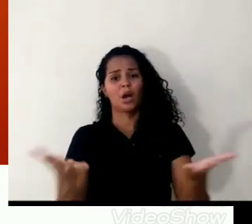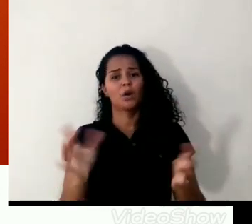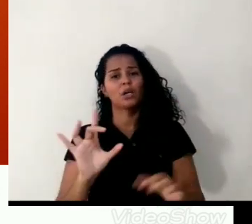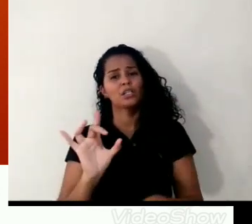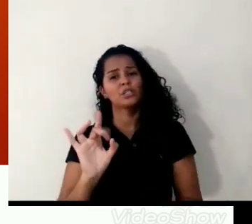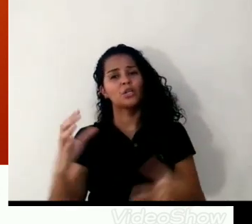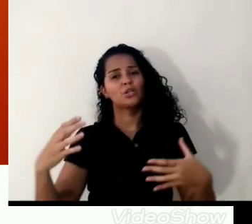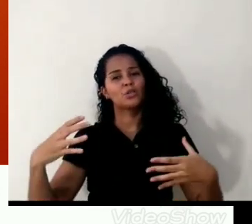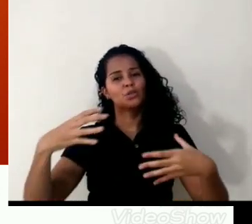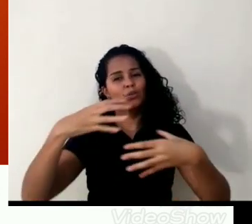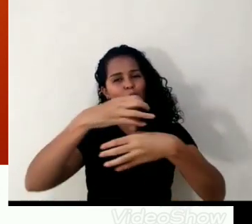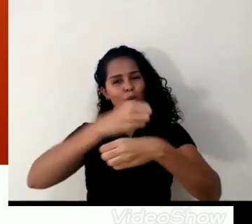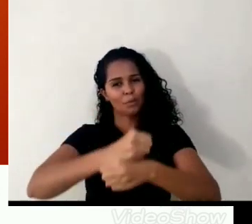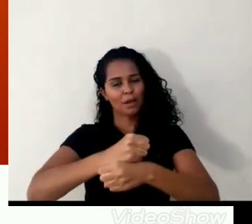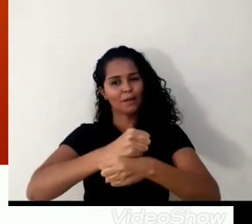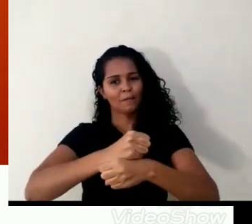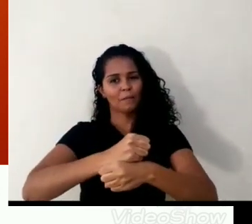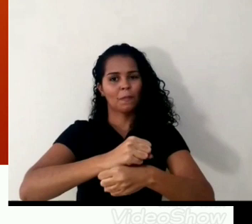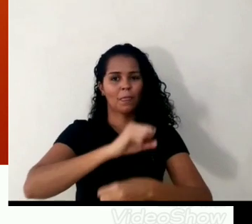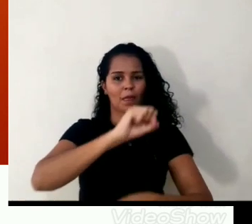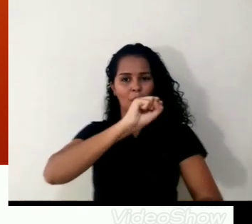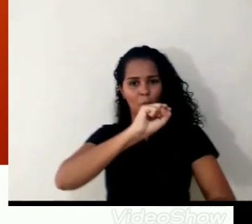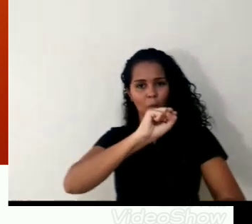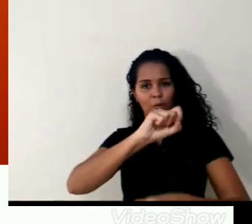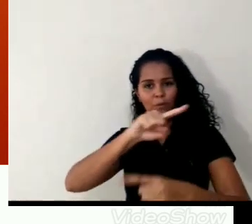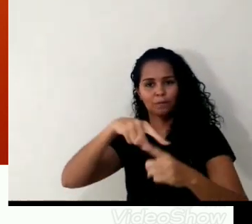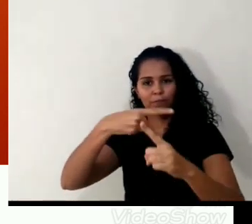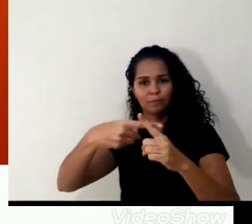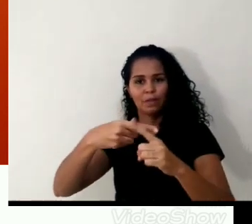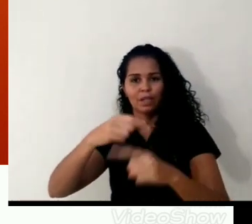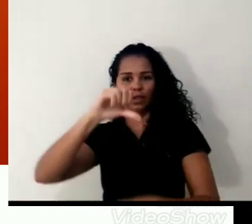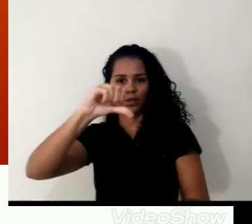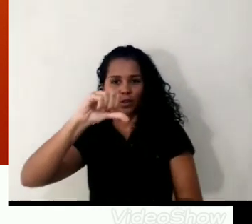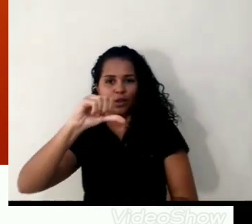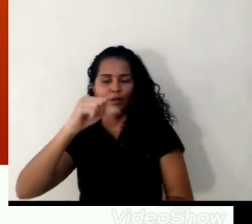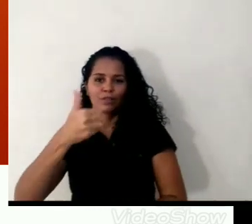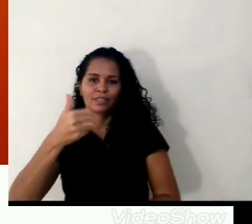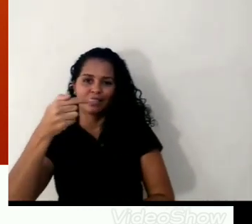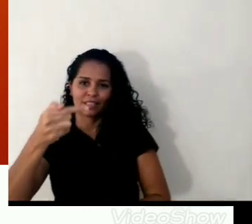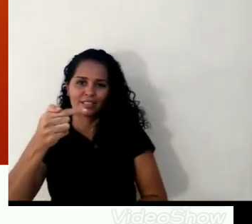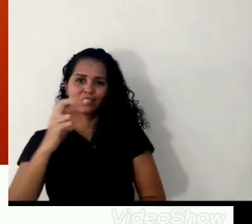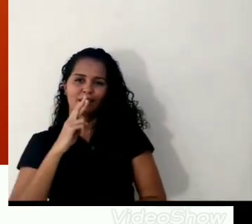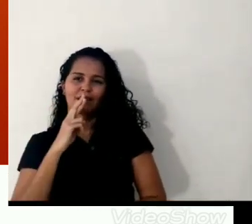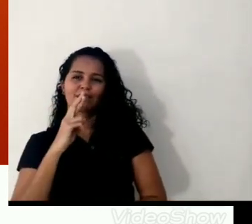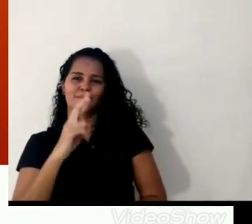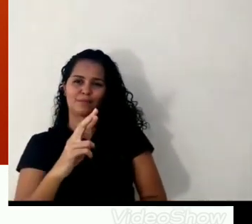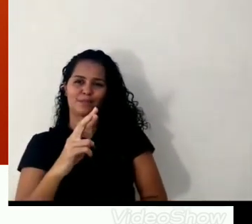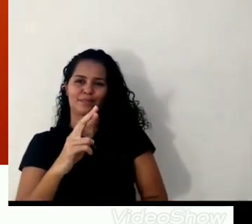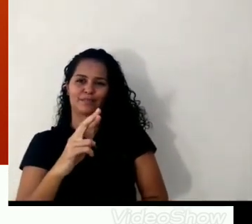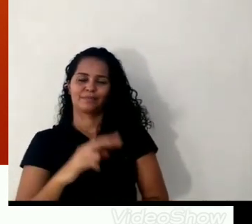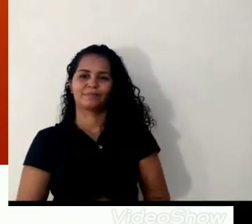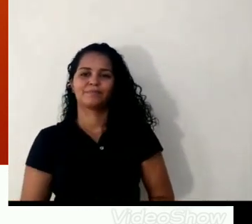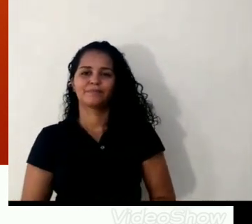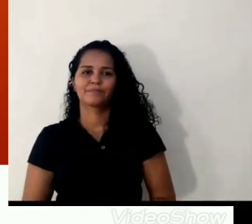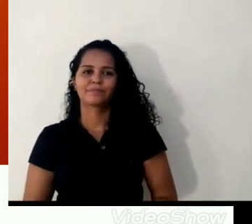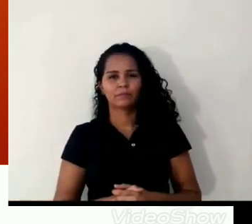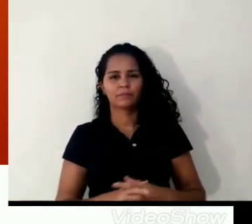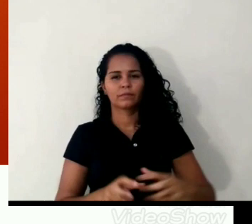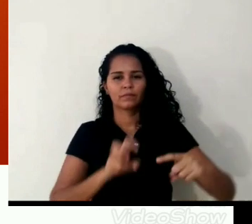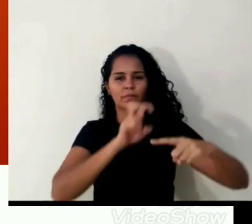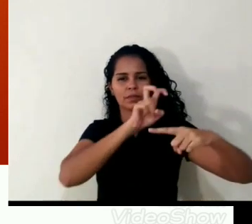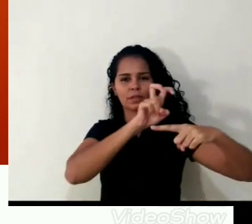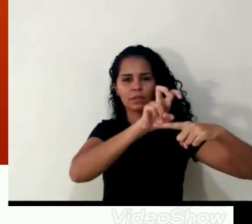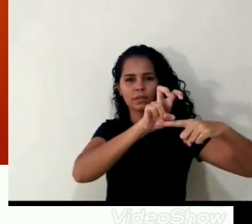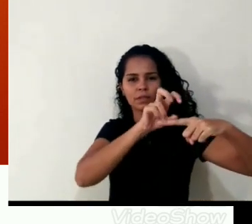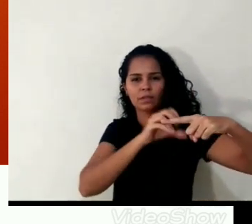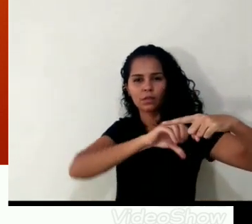que foi proposta agora há pouco. A mesma coisa com 5 nonos e 1 sexto. Nós não podemos somar a priori